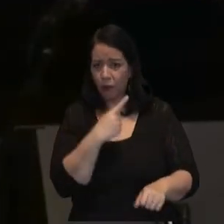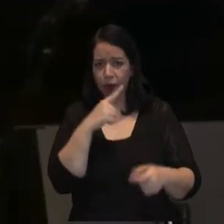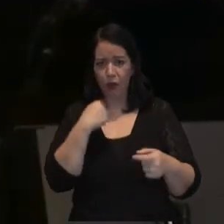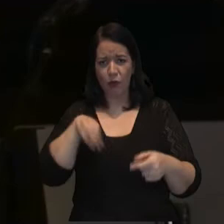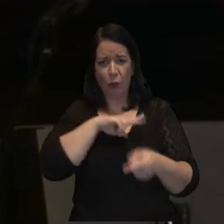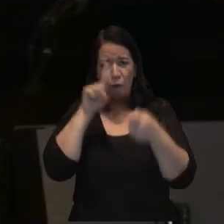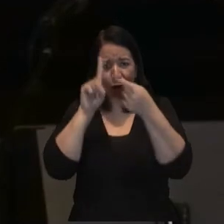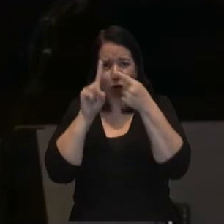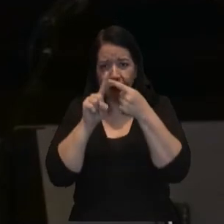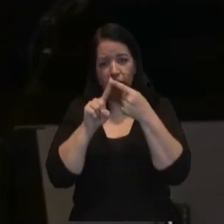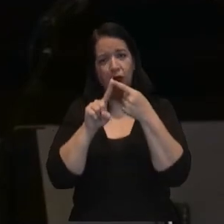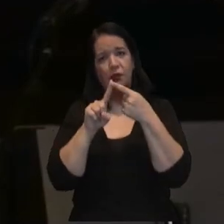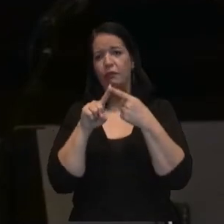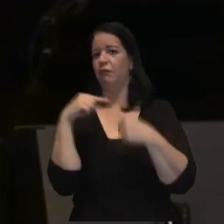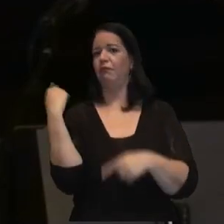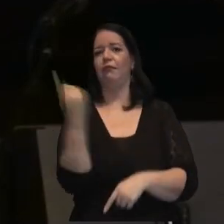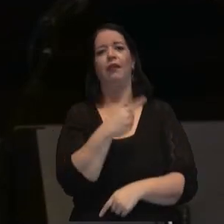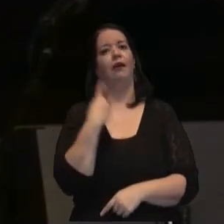Deus os chamou,